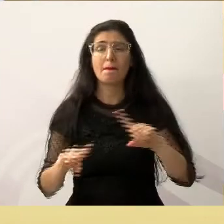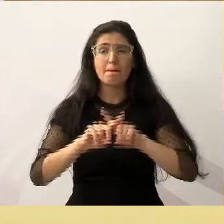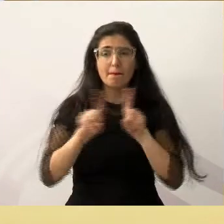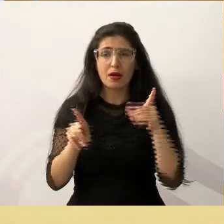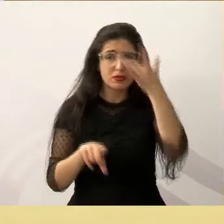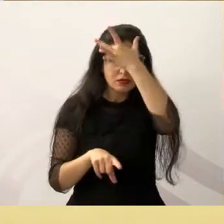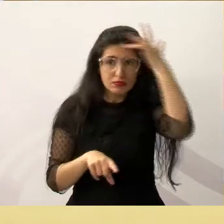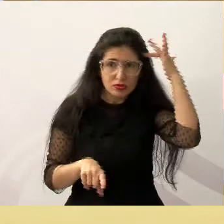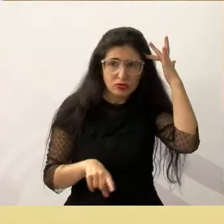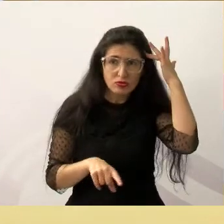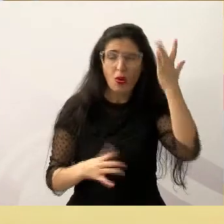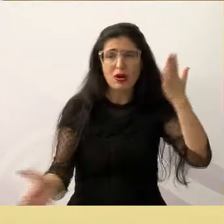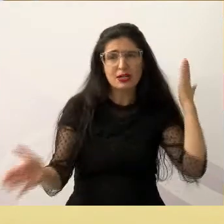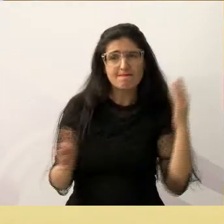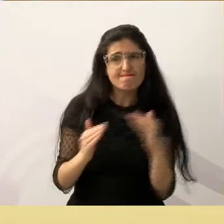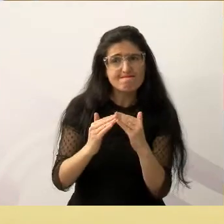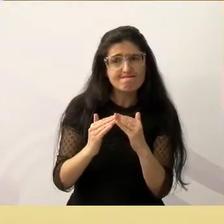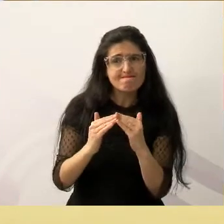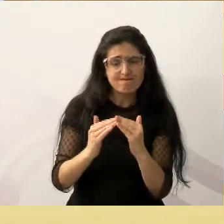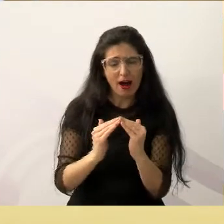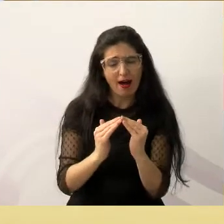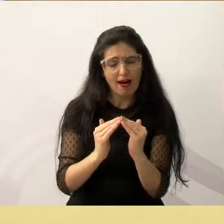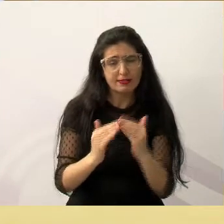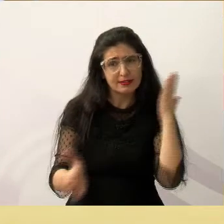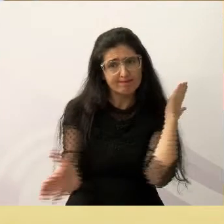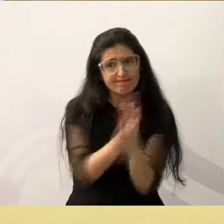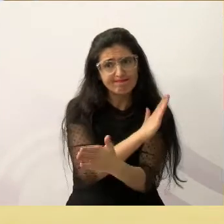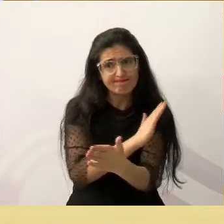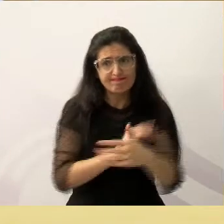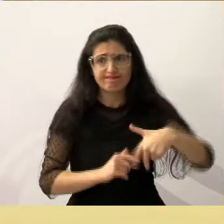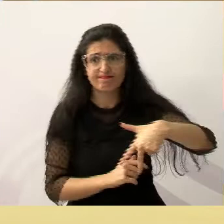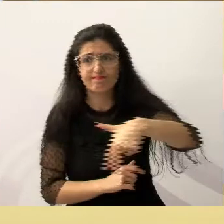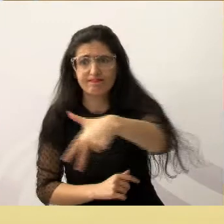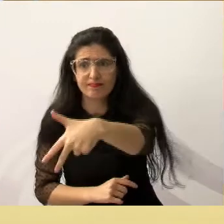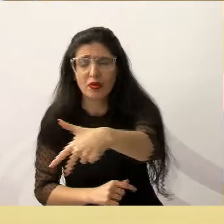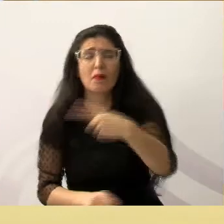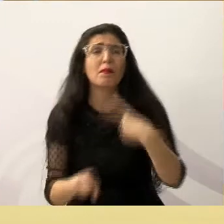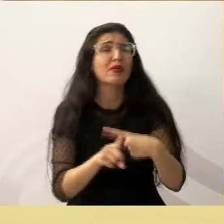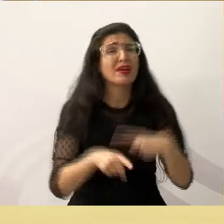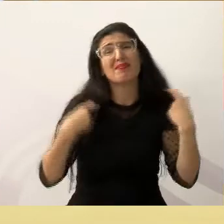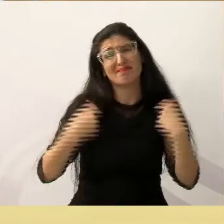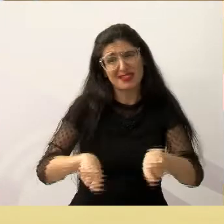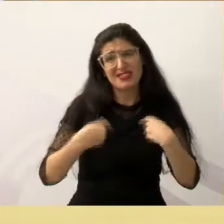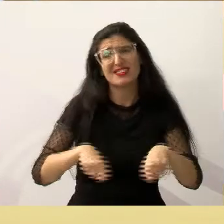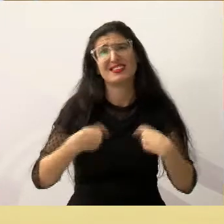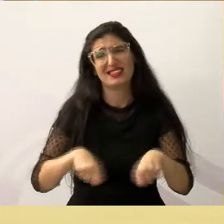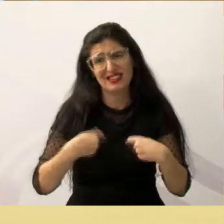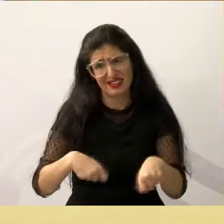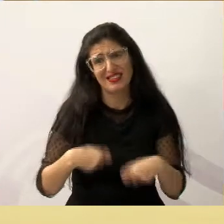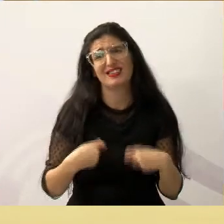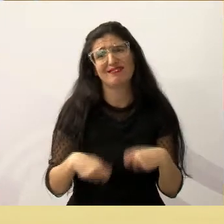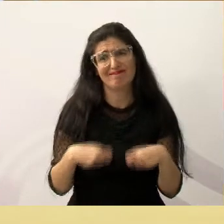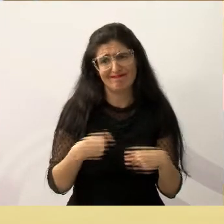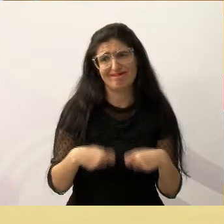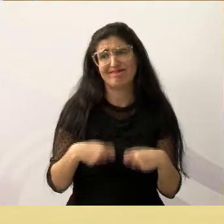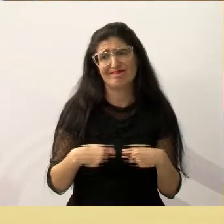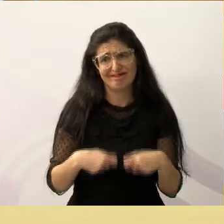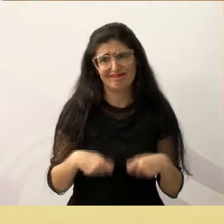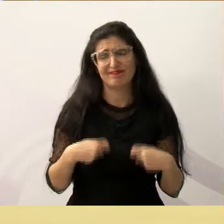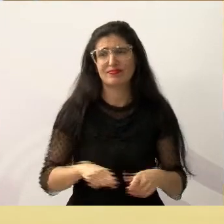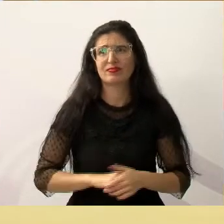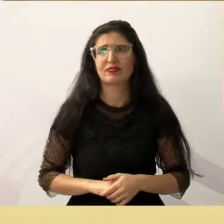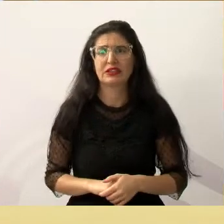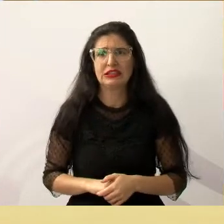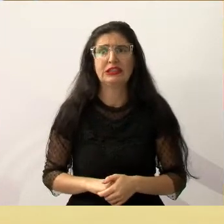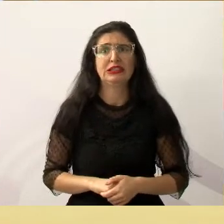casa, a gente quer acreditar que elas saíram por necessidade mesmo. Gente, a coisa é tão